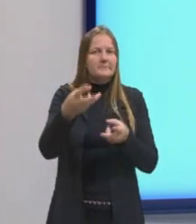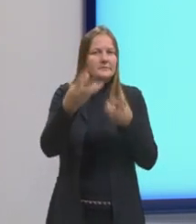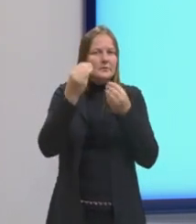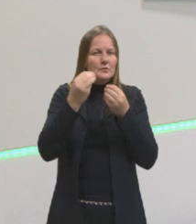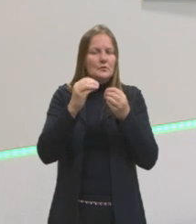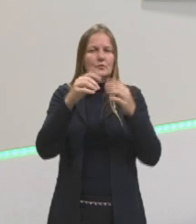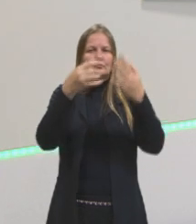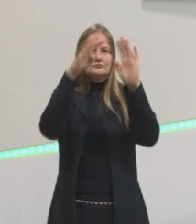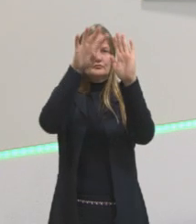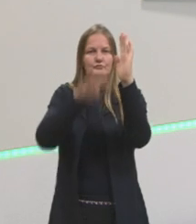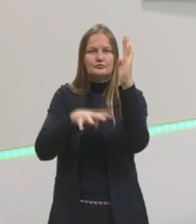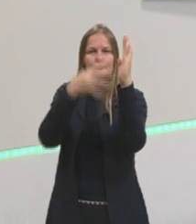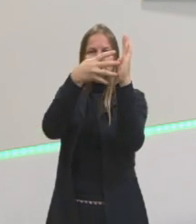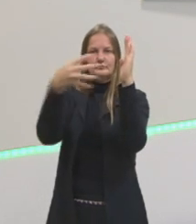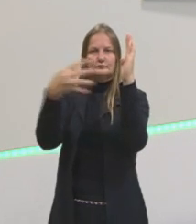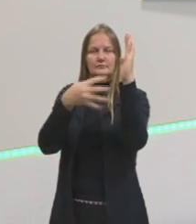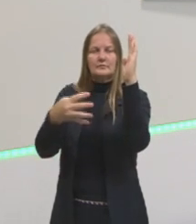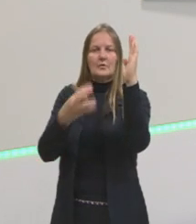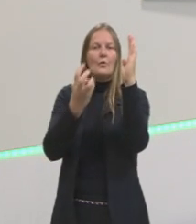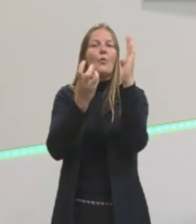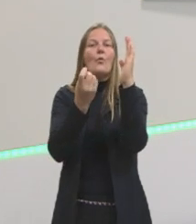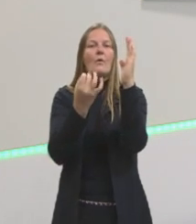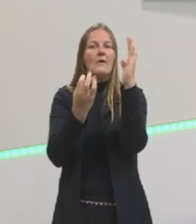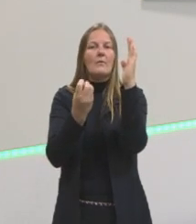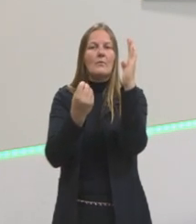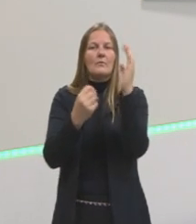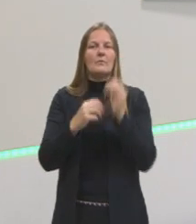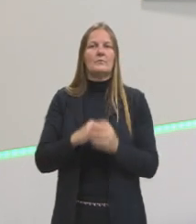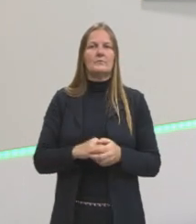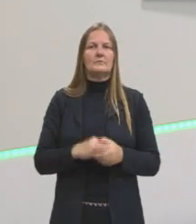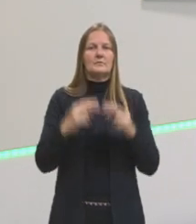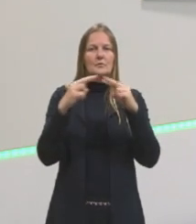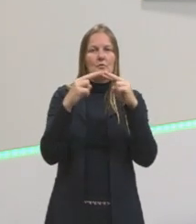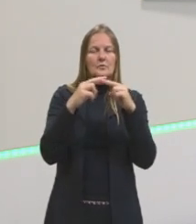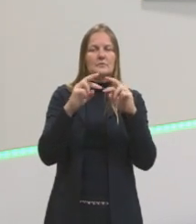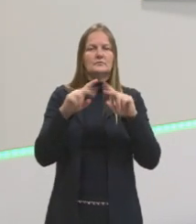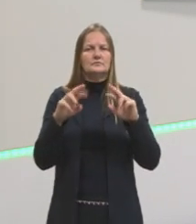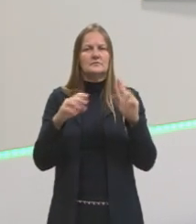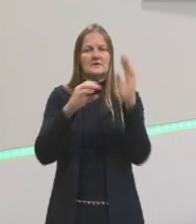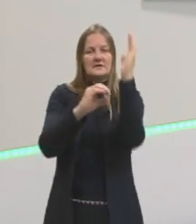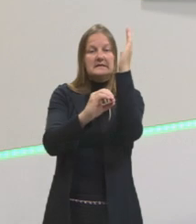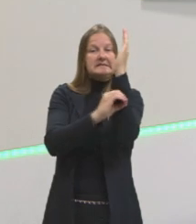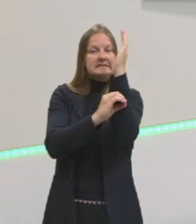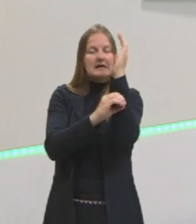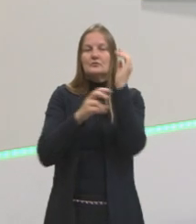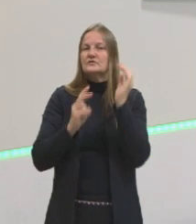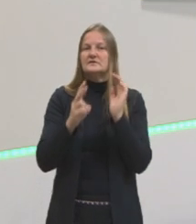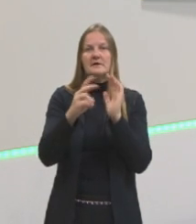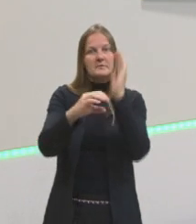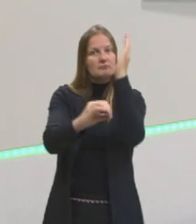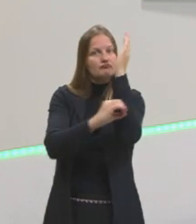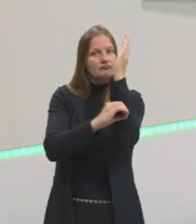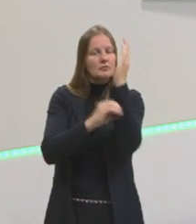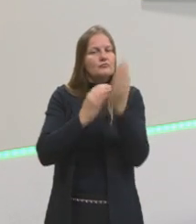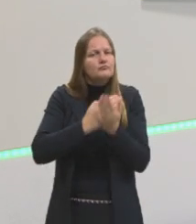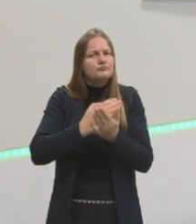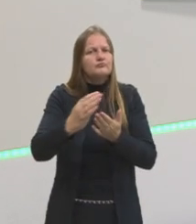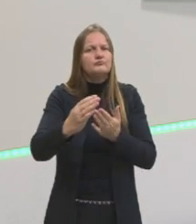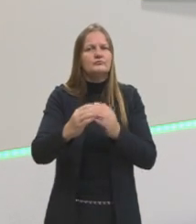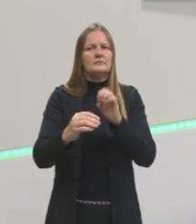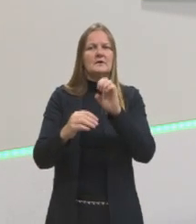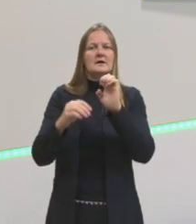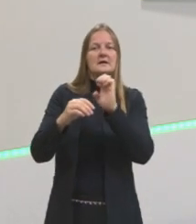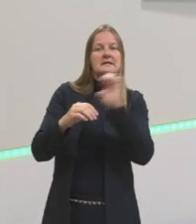concluímos nós deduzimos então qual a ordenação partir da origem Claro 100 a direita números positivos a